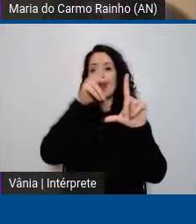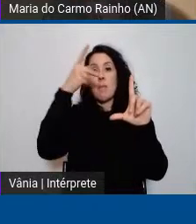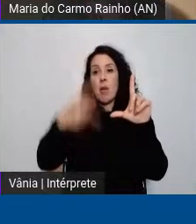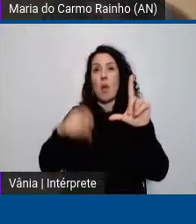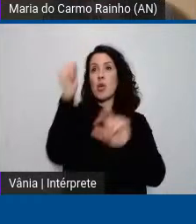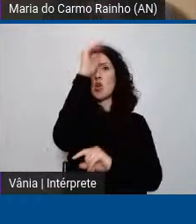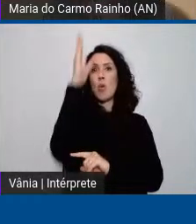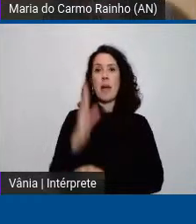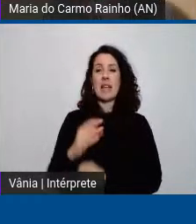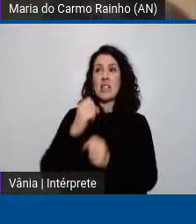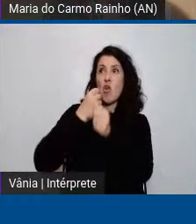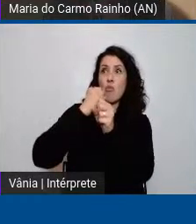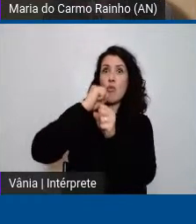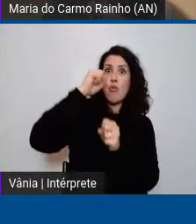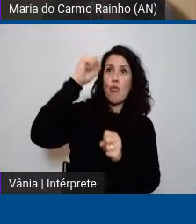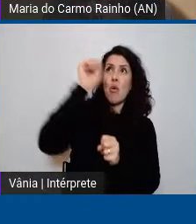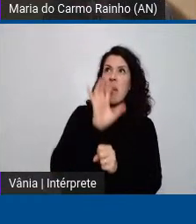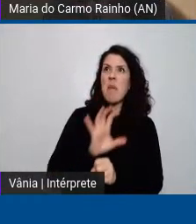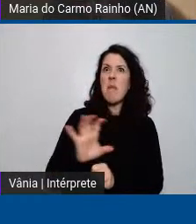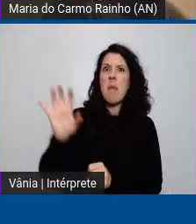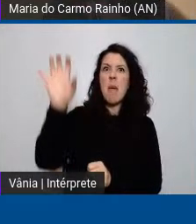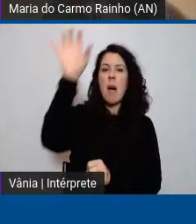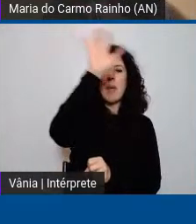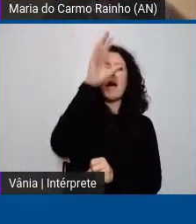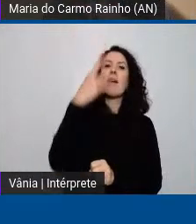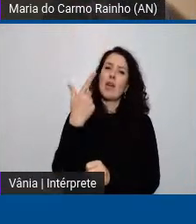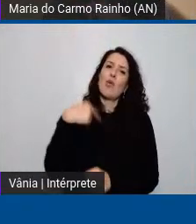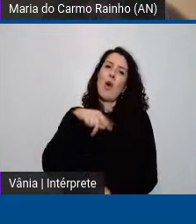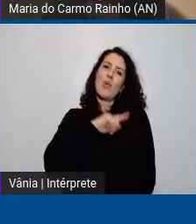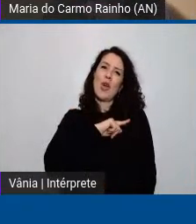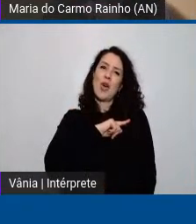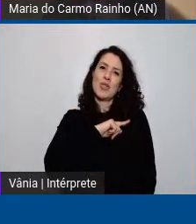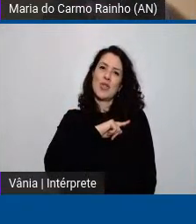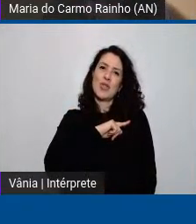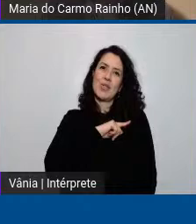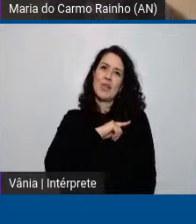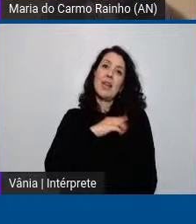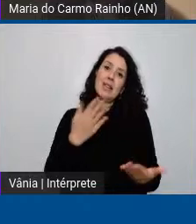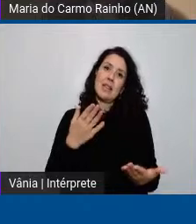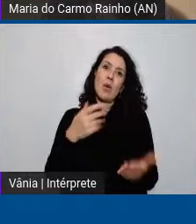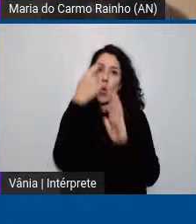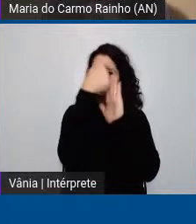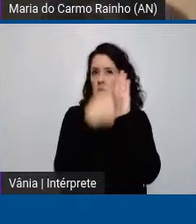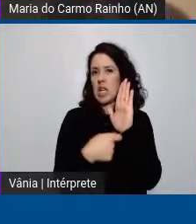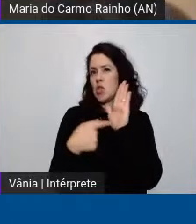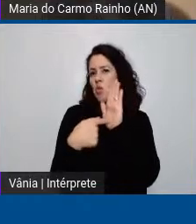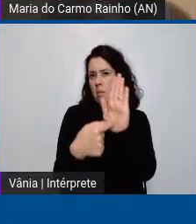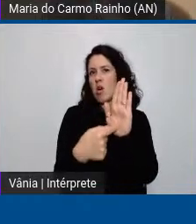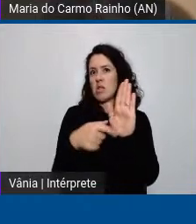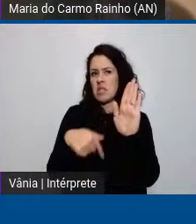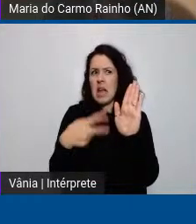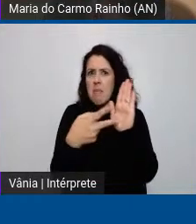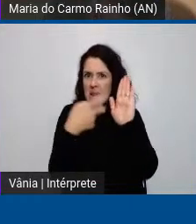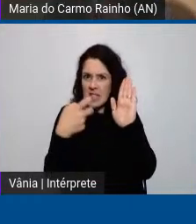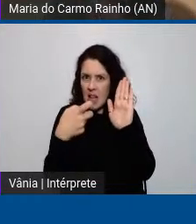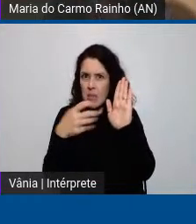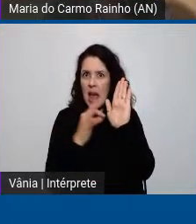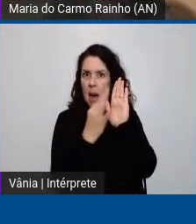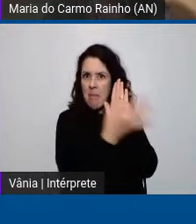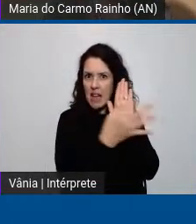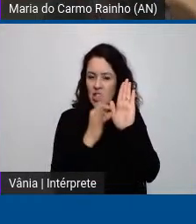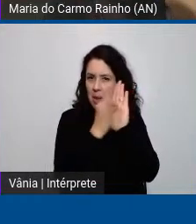dimensões territoriais continentais como o nosso, né? Seguramente é isso que está no texto, você percebe naquelas duas páginas essa